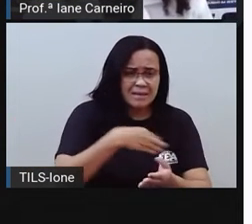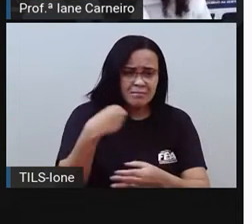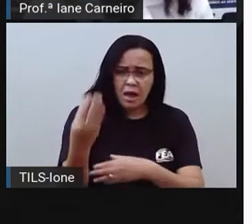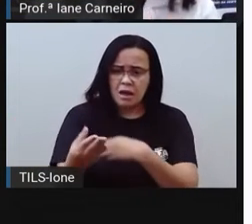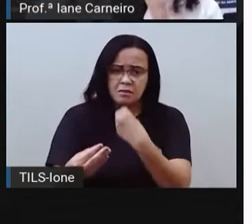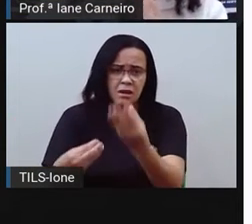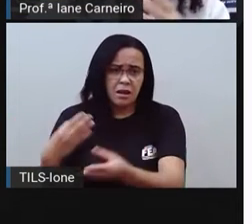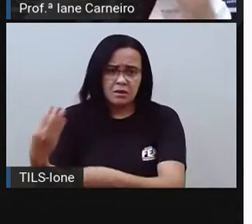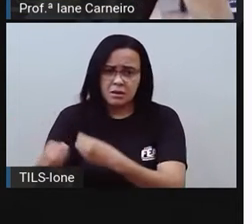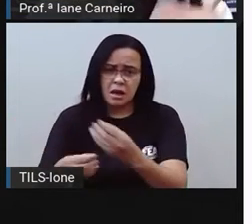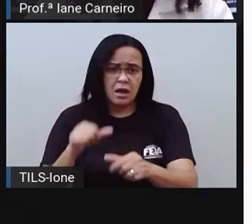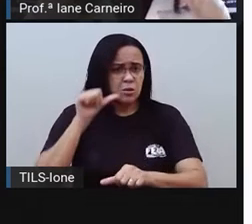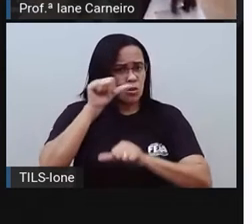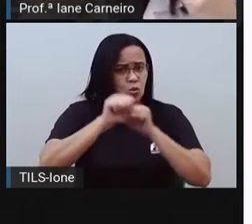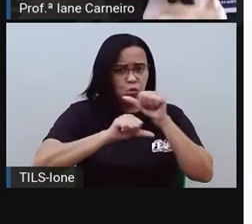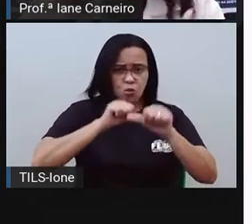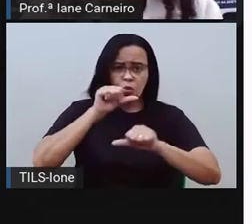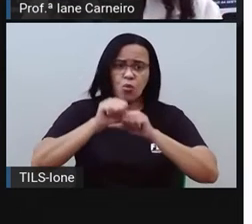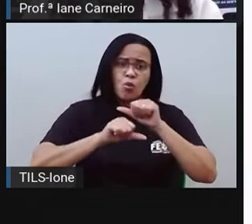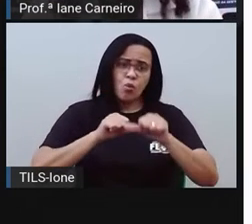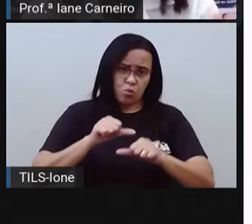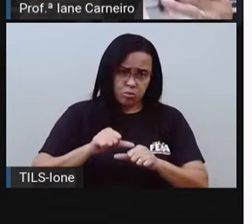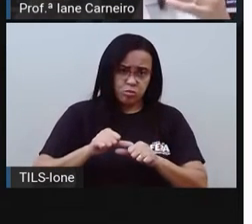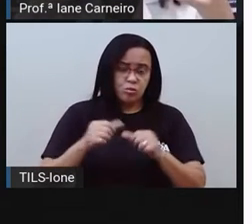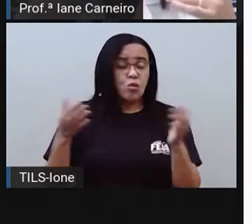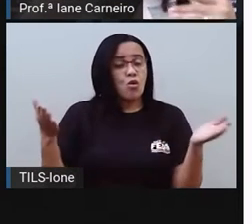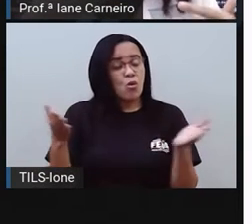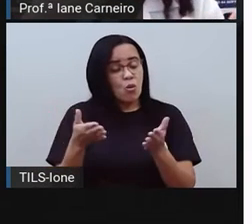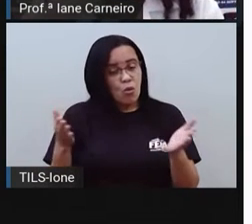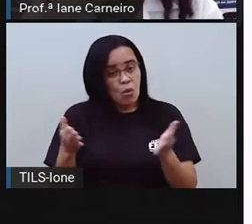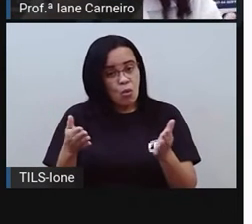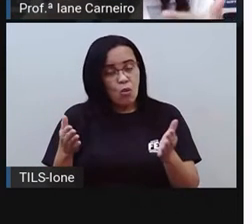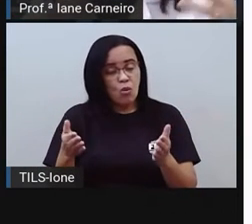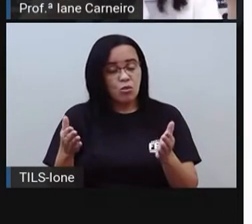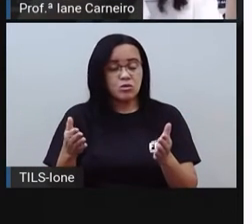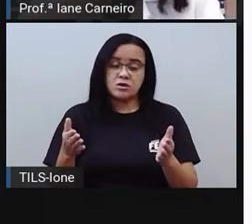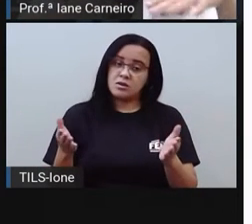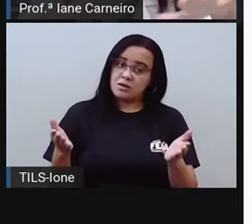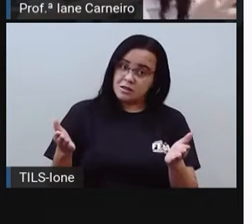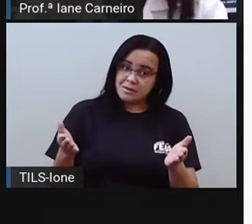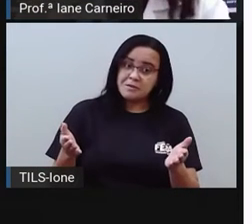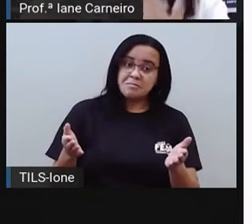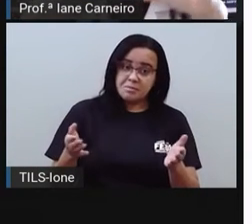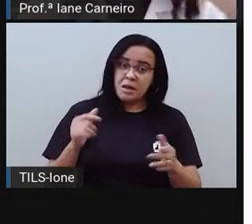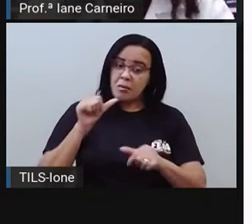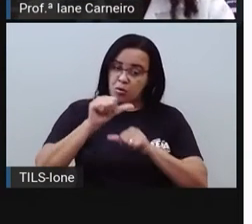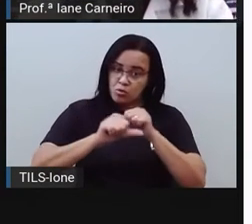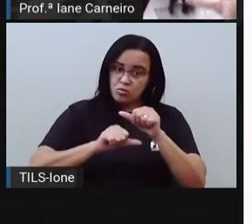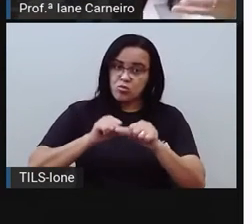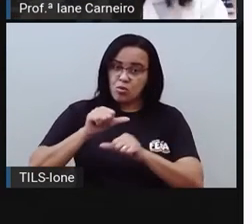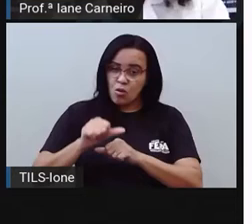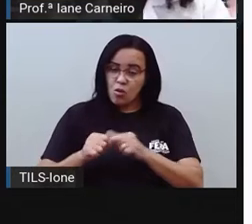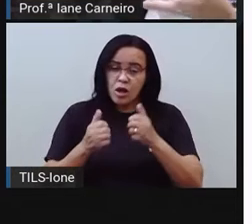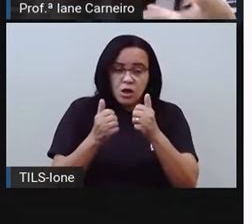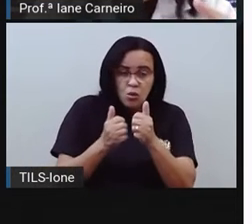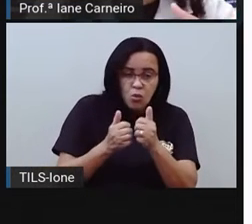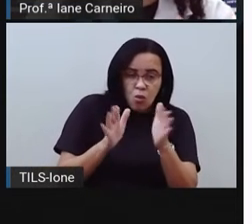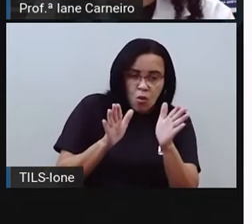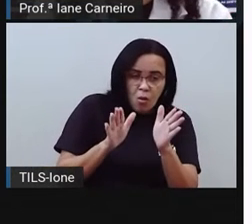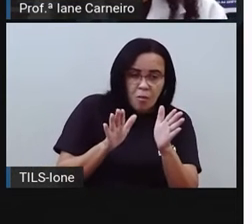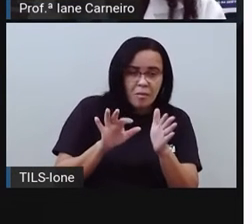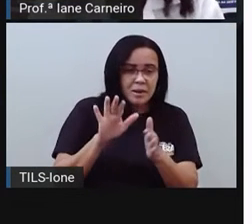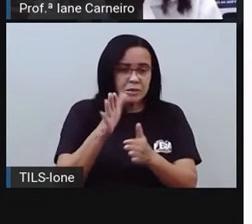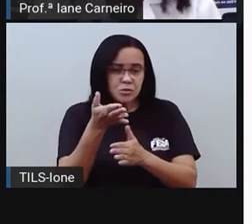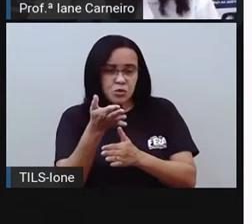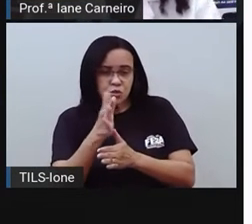né? Hoje em dia, a gente está começando a voltar, né? A flexibilizar, ou seja, a mudar um pouco